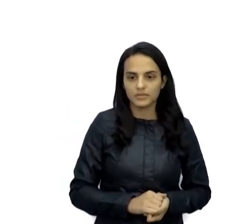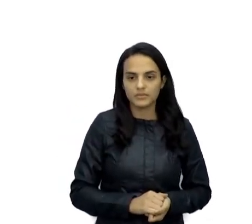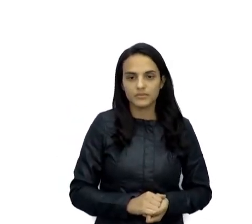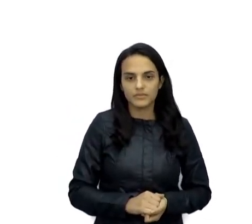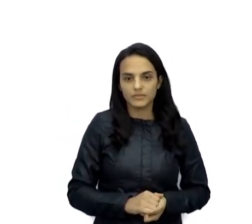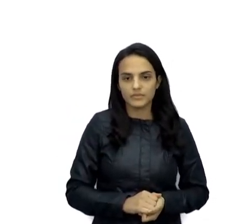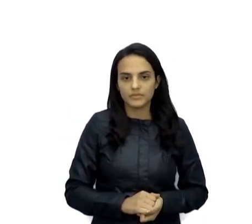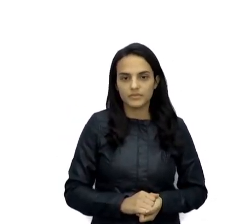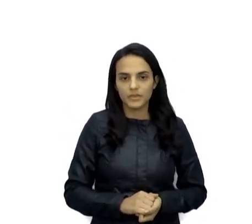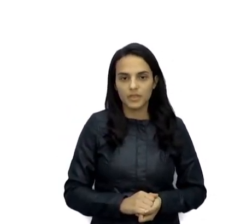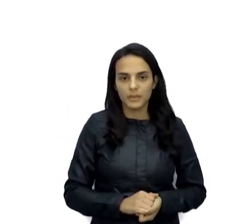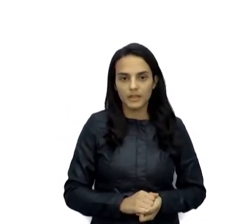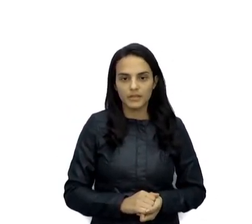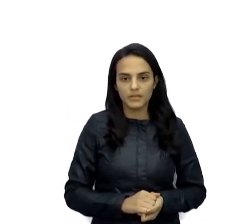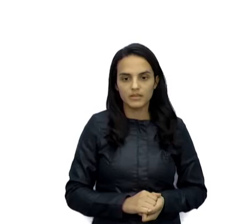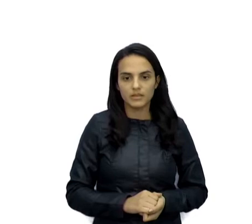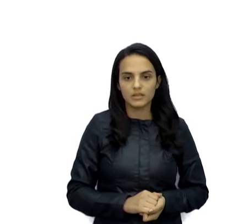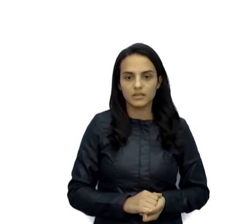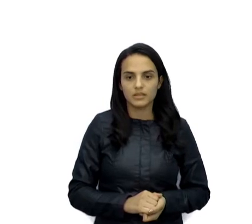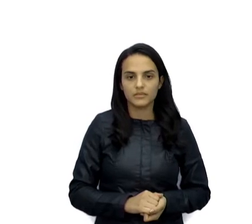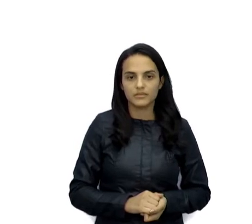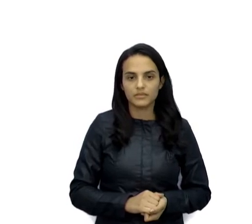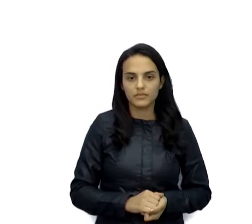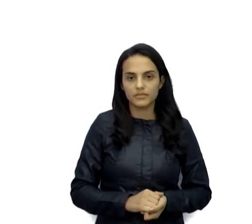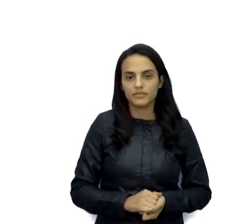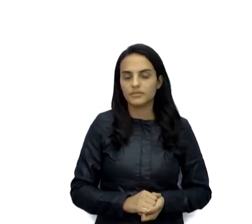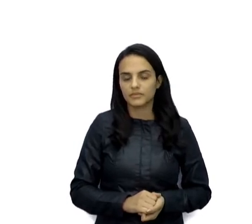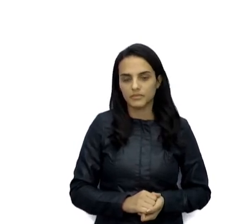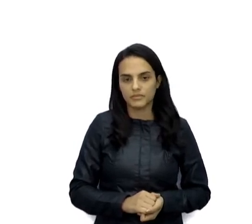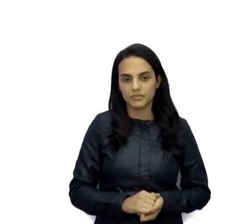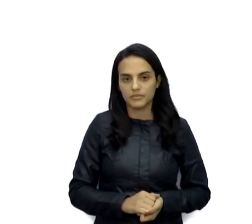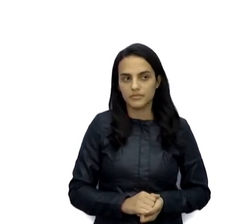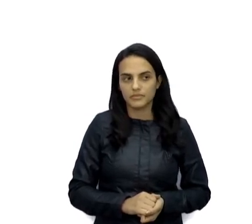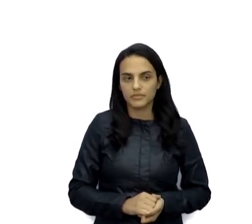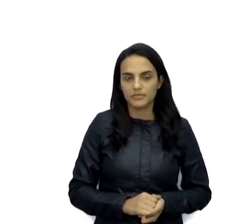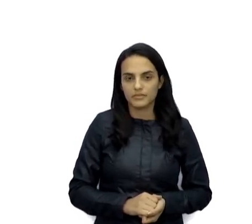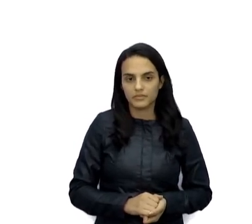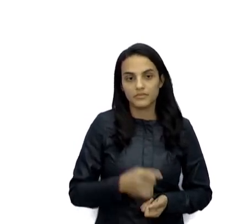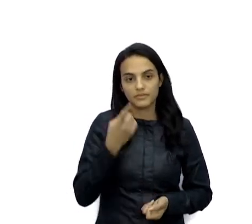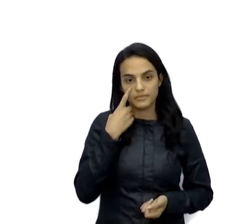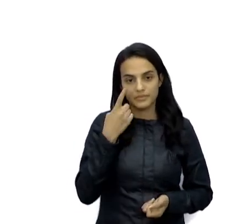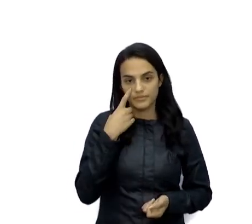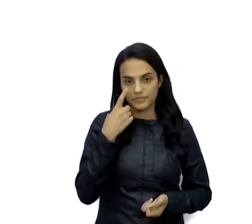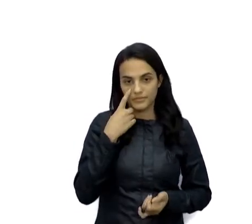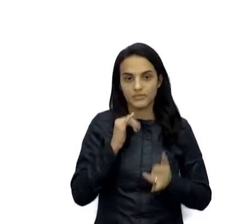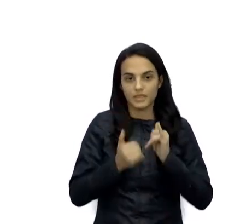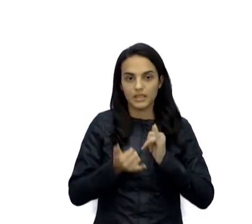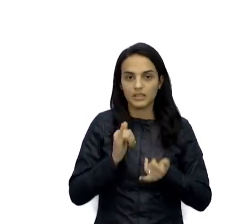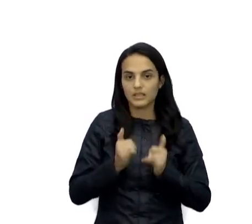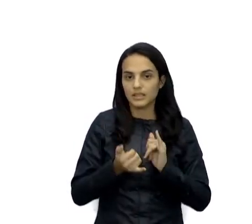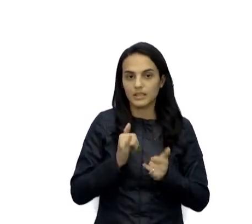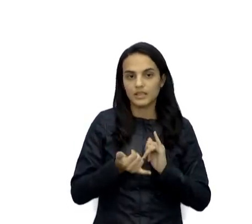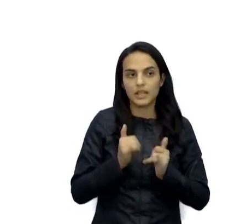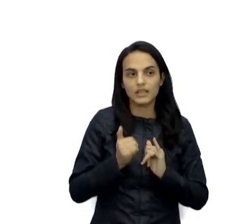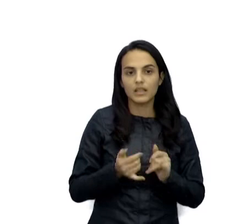eletrodinâmica. Deixa eu escrever aqui, eletrodinâmica. Veja que eletro vem de elétron e dinâmica vem